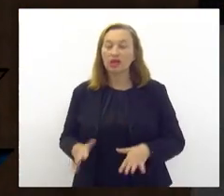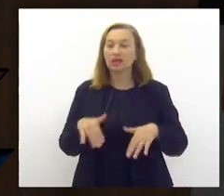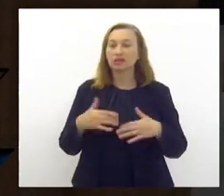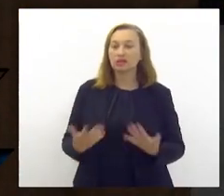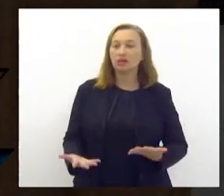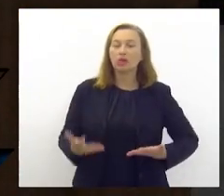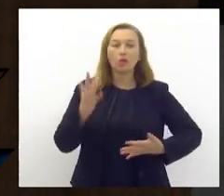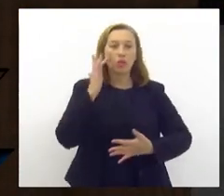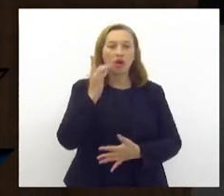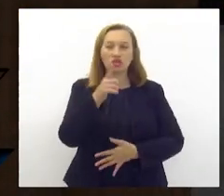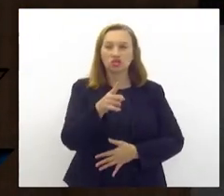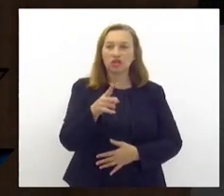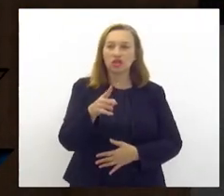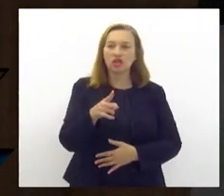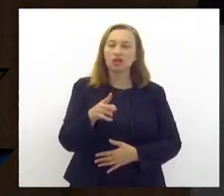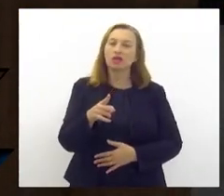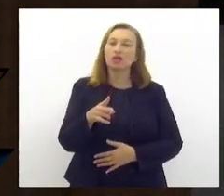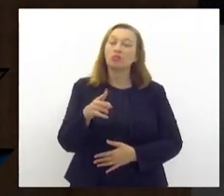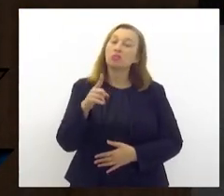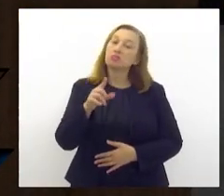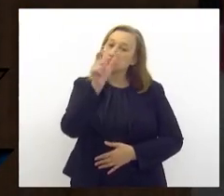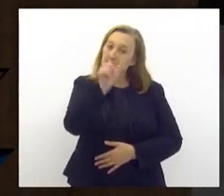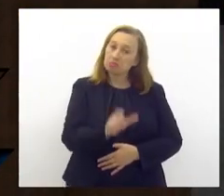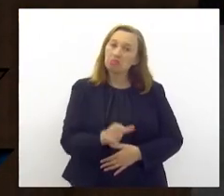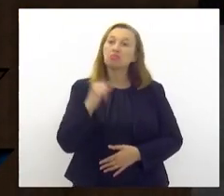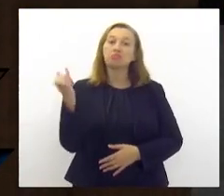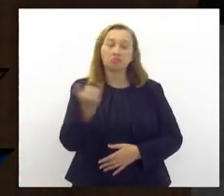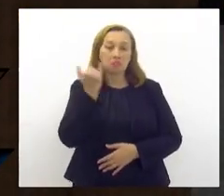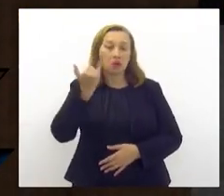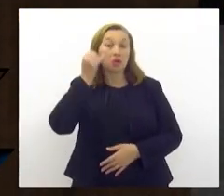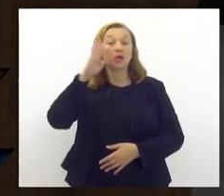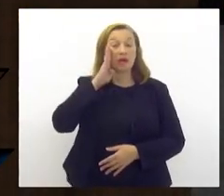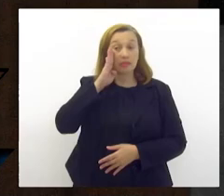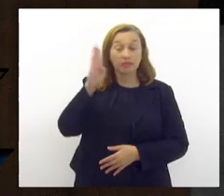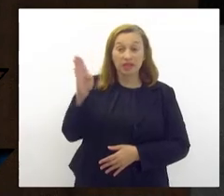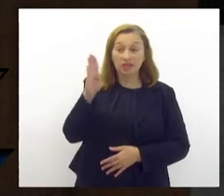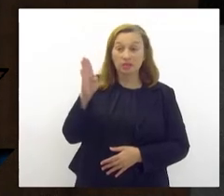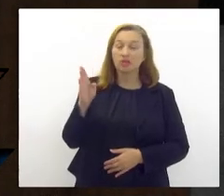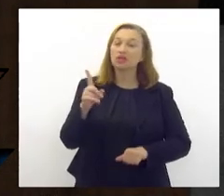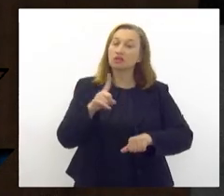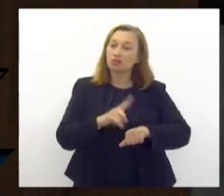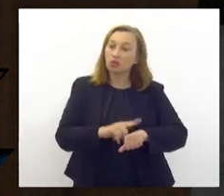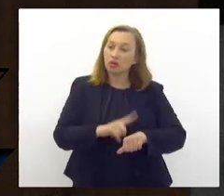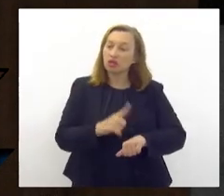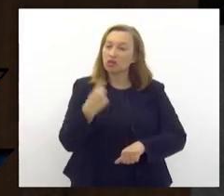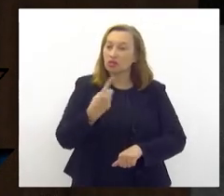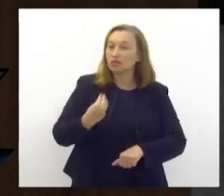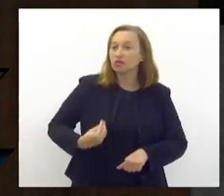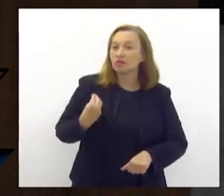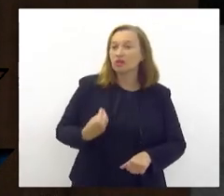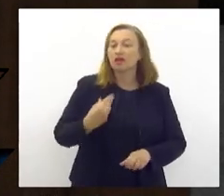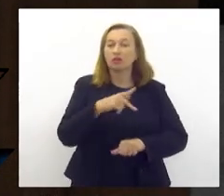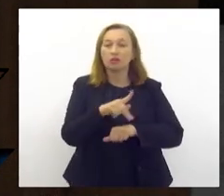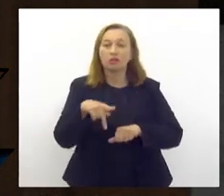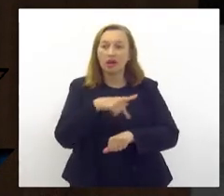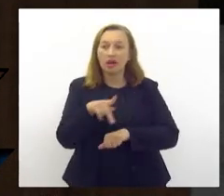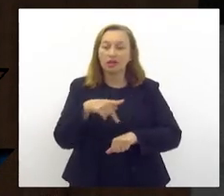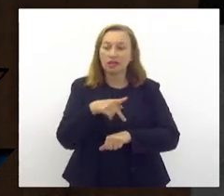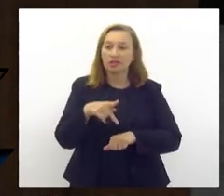que ele é um agente importante, principalmente nesse momento que nós vivemos no país,